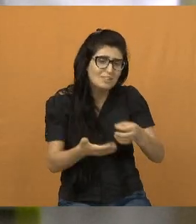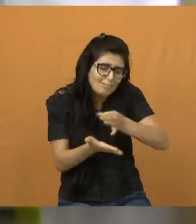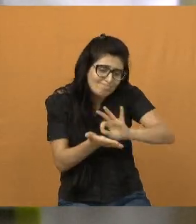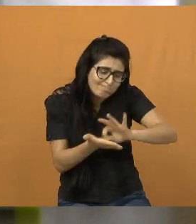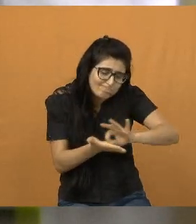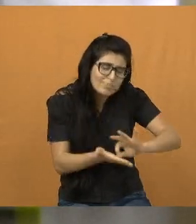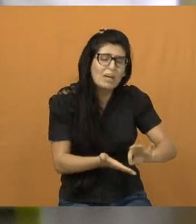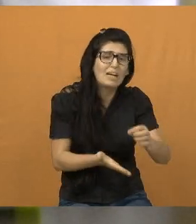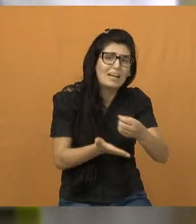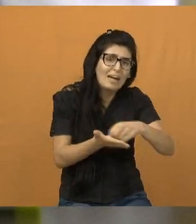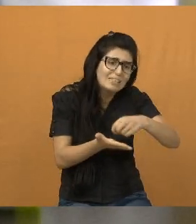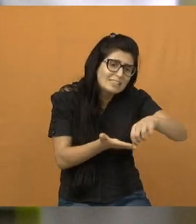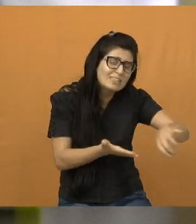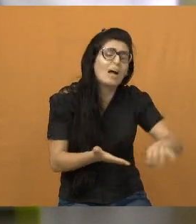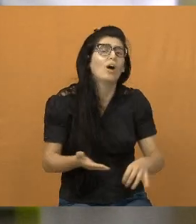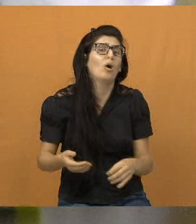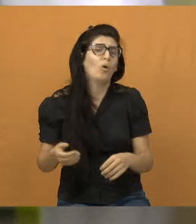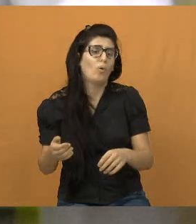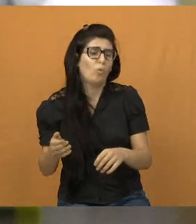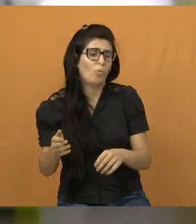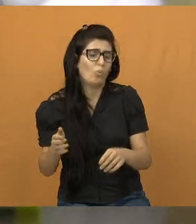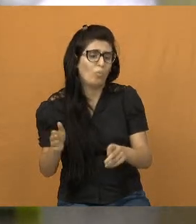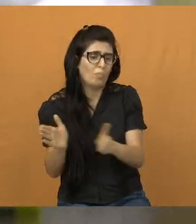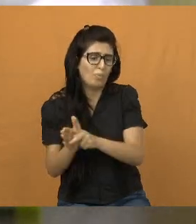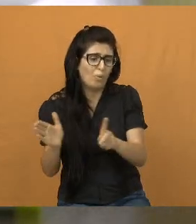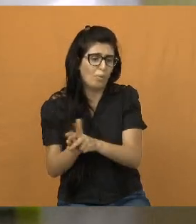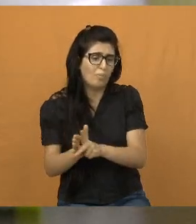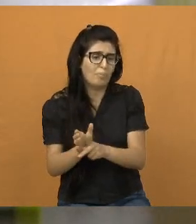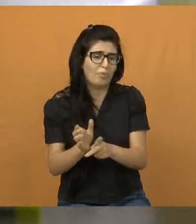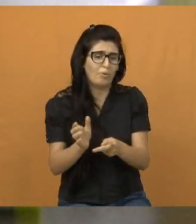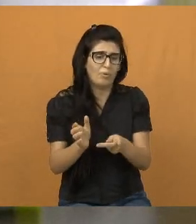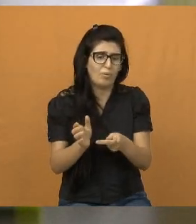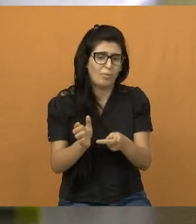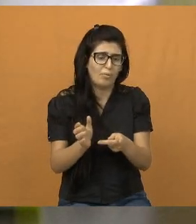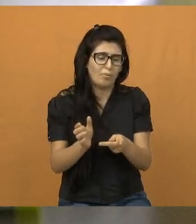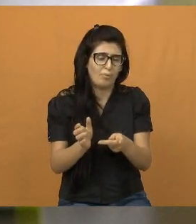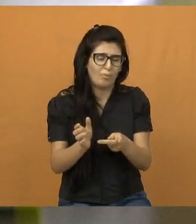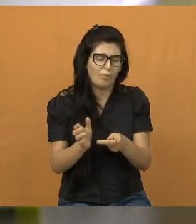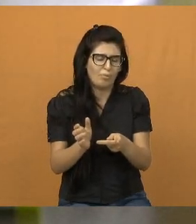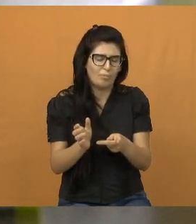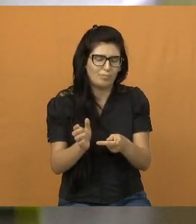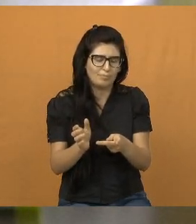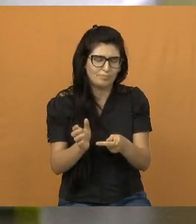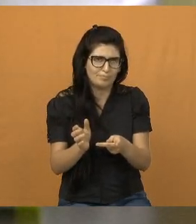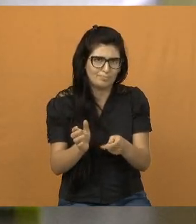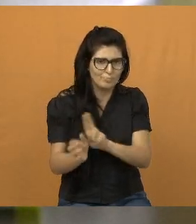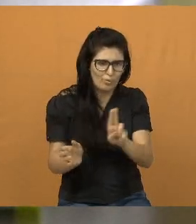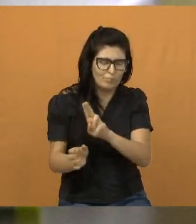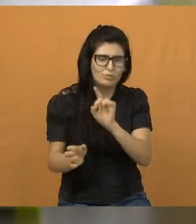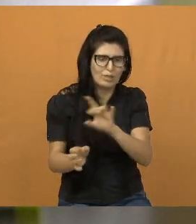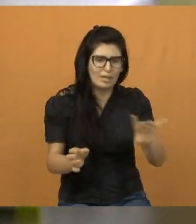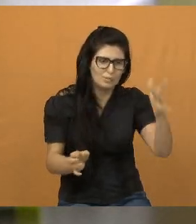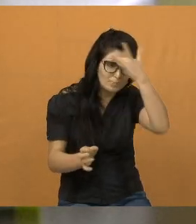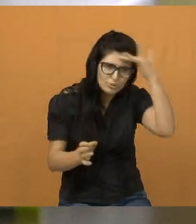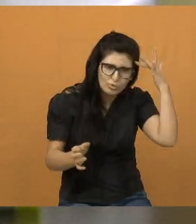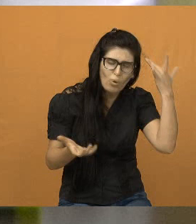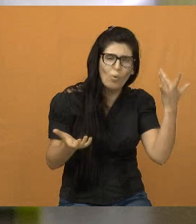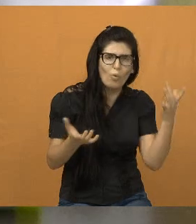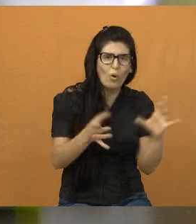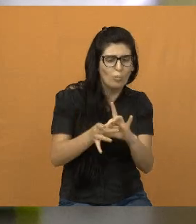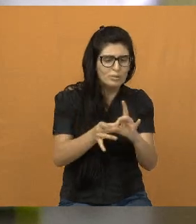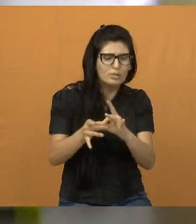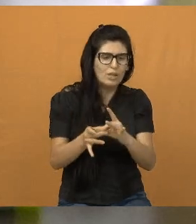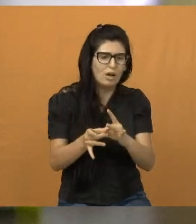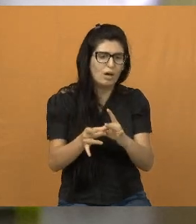saber o que é que o município tem a oferecer e o que a rede CROSS tem para oferecer, porque senão